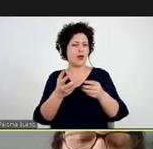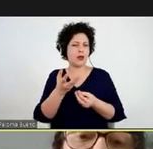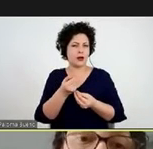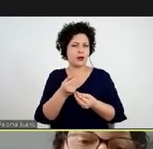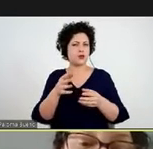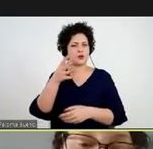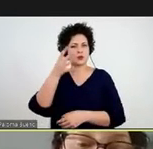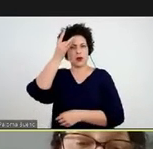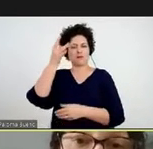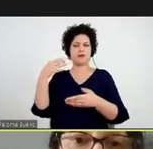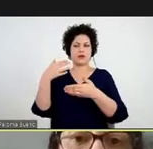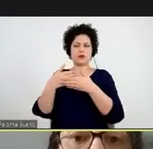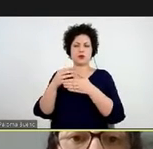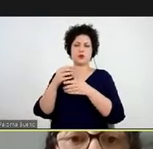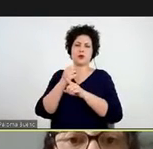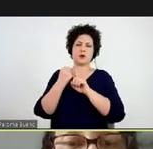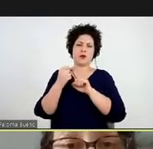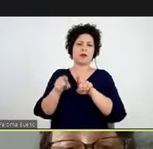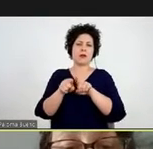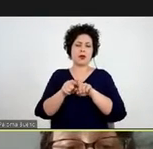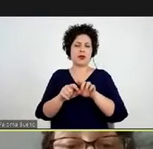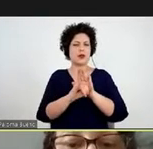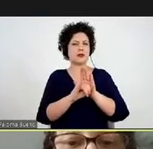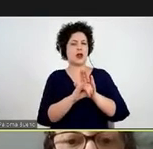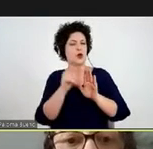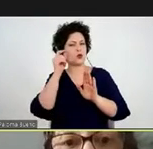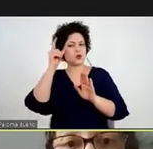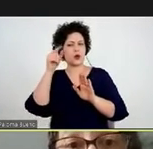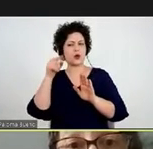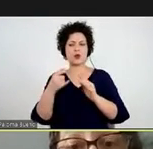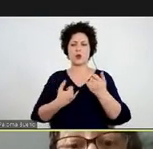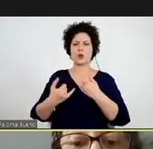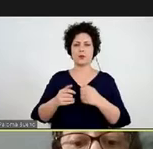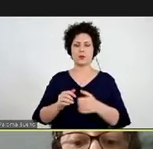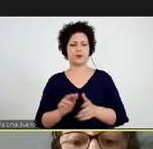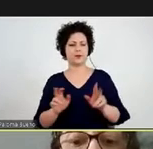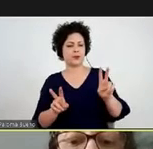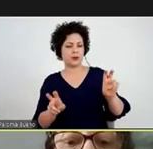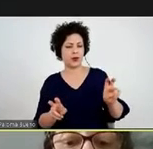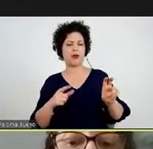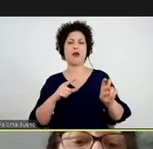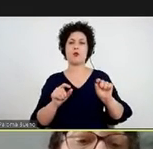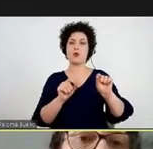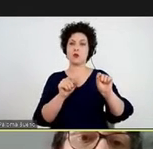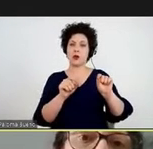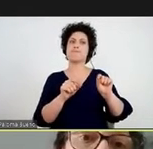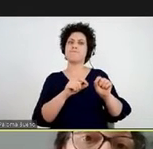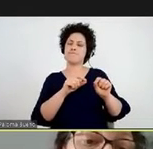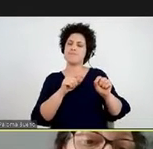Social e na Identidade Cultural, que diz para a gente assim: há uma questão que é premente e